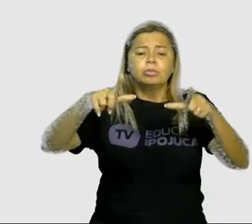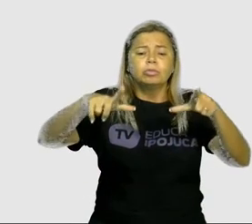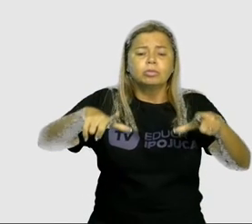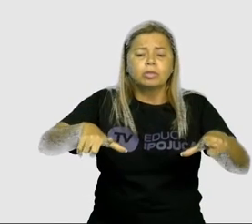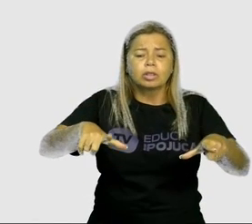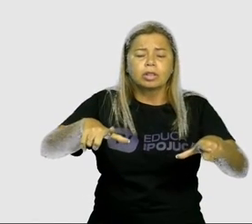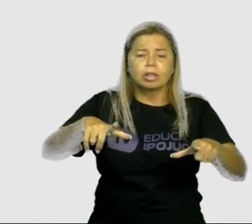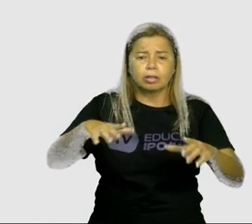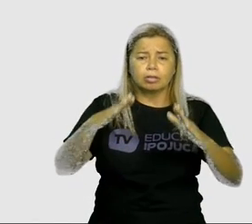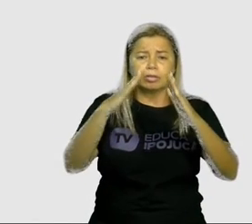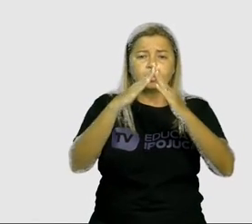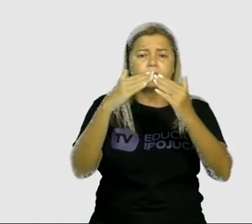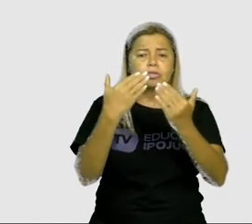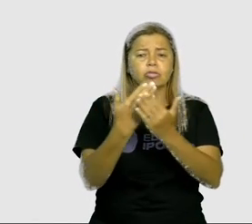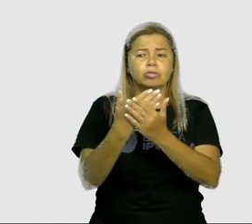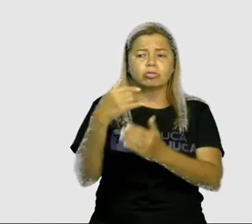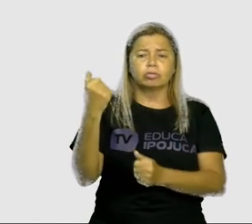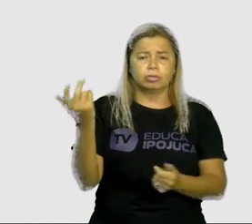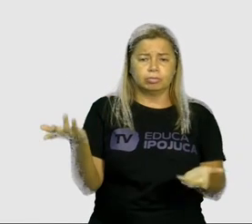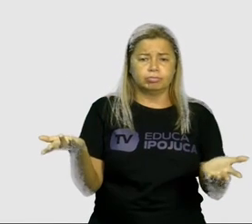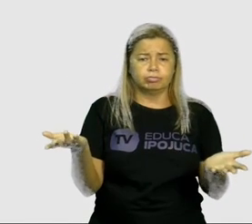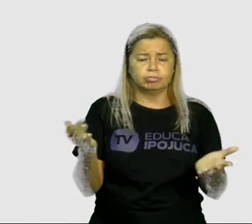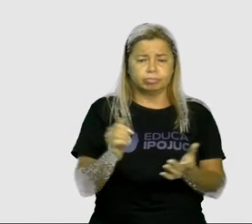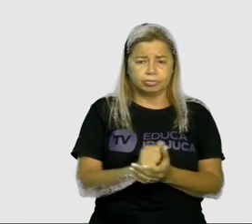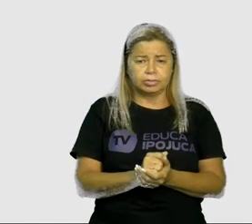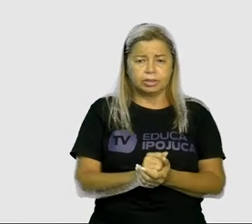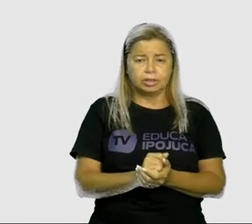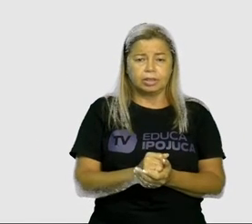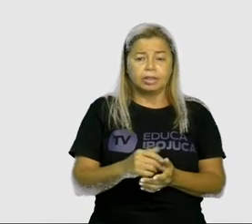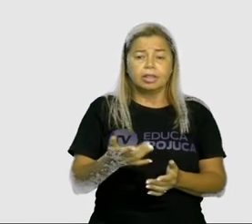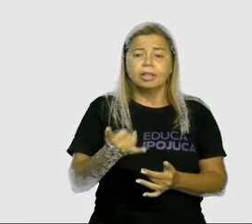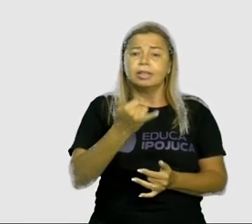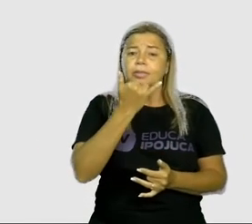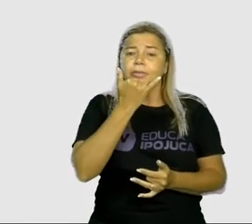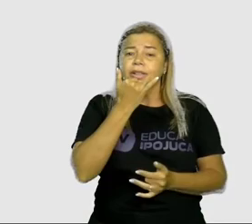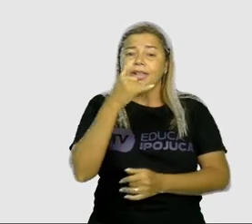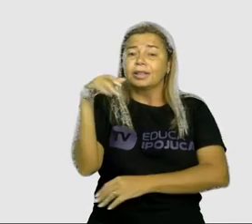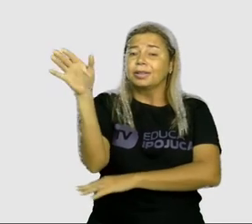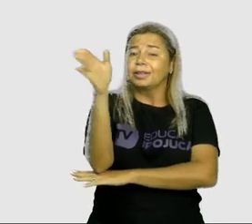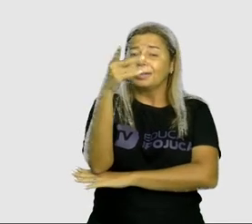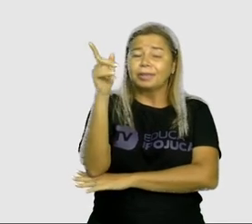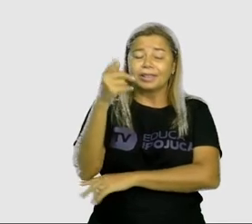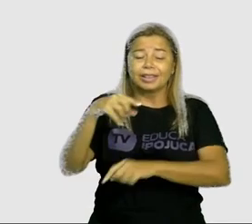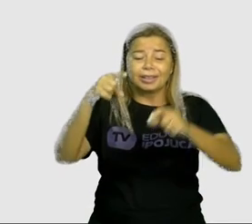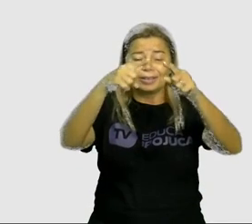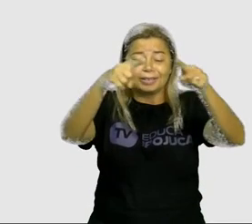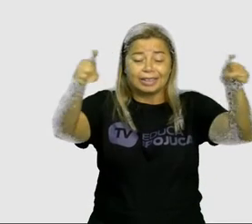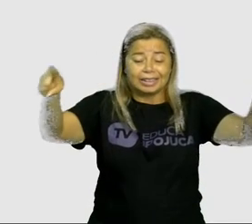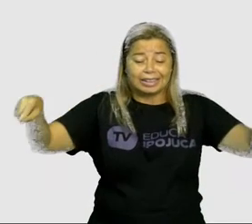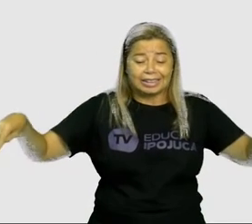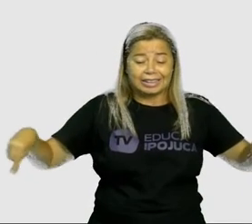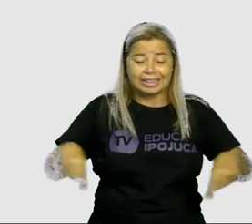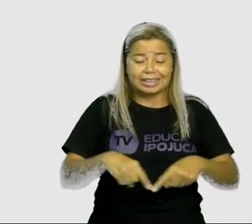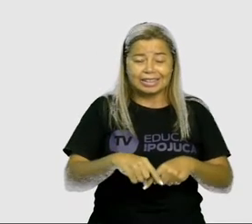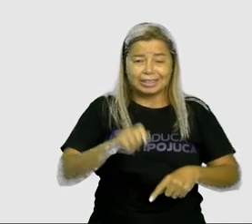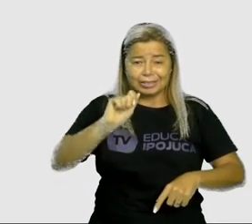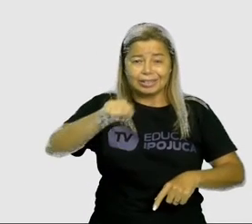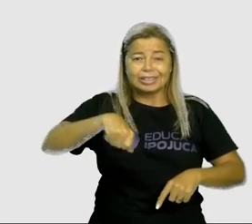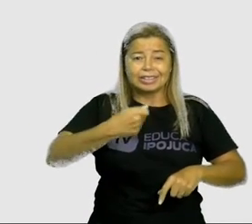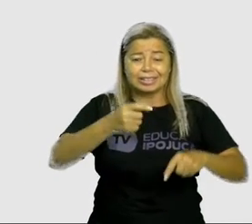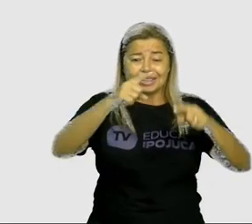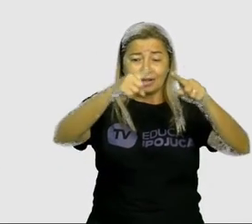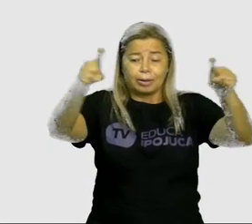ela está à direita Supermercado ela está Esquerda do